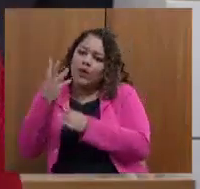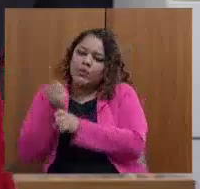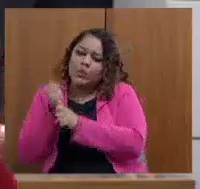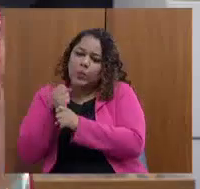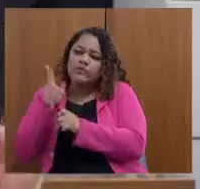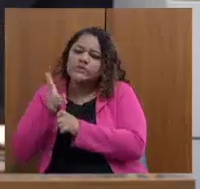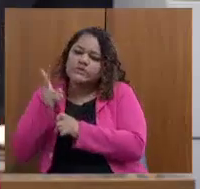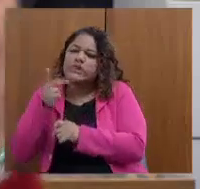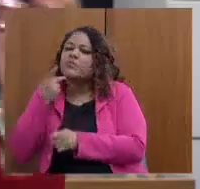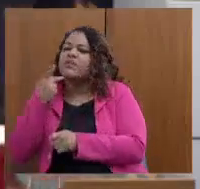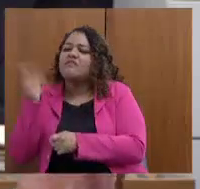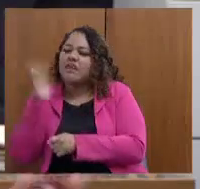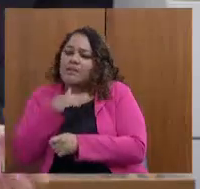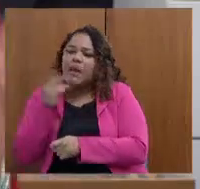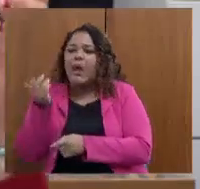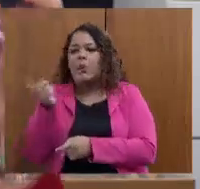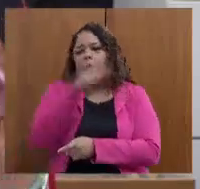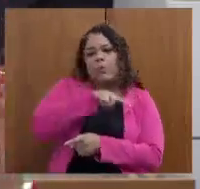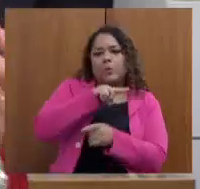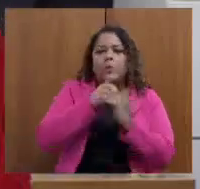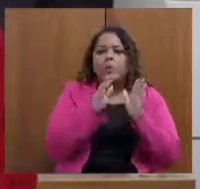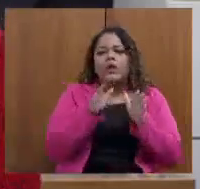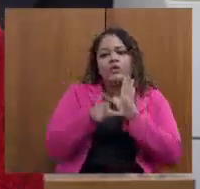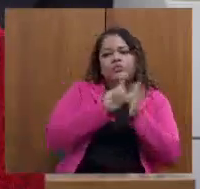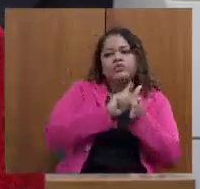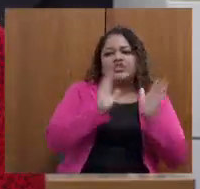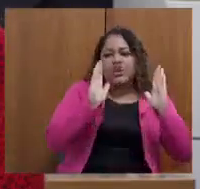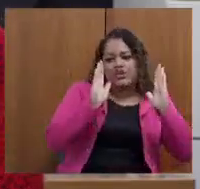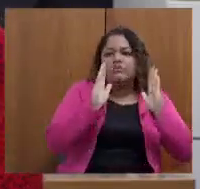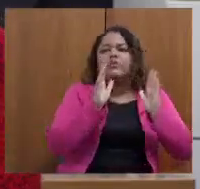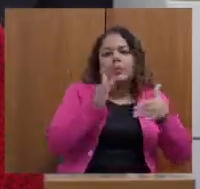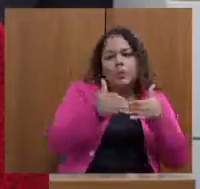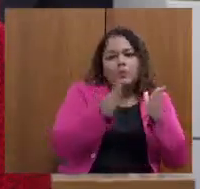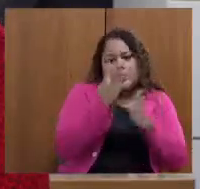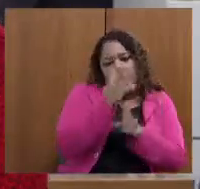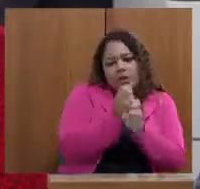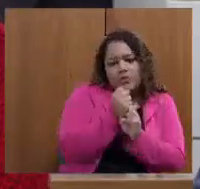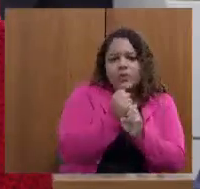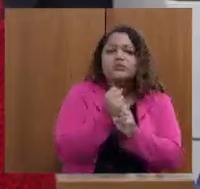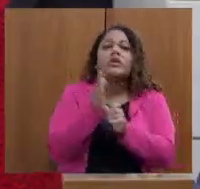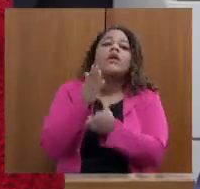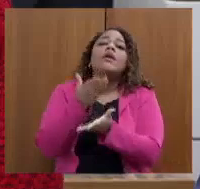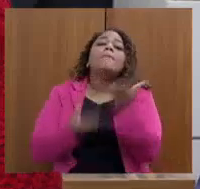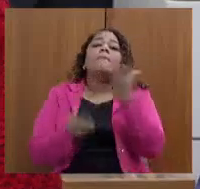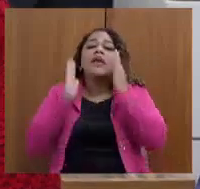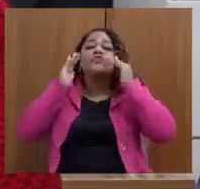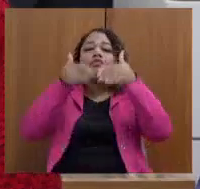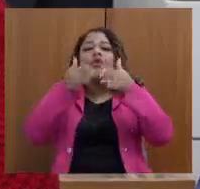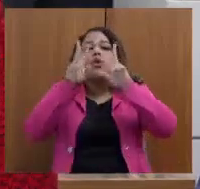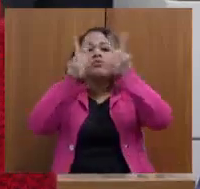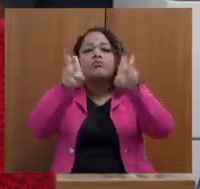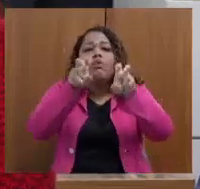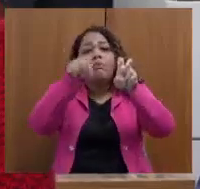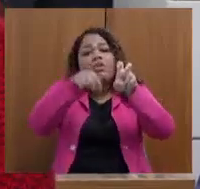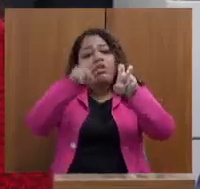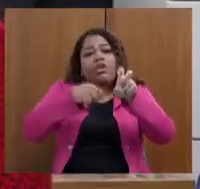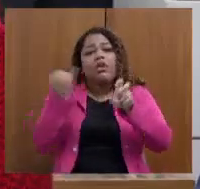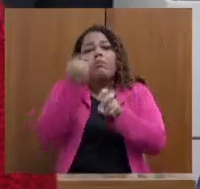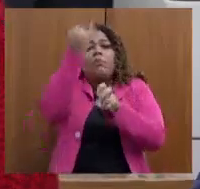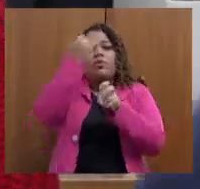anteriores e aí a gente vai nessa polarização sem discutir os assuntos que interessam ao estado o estado que diz que tá quebrado